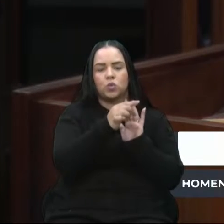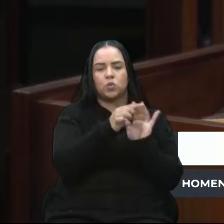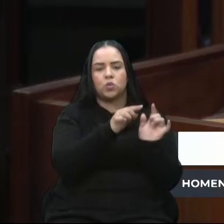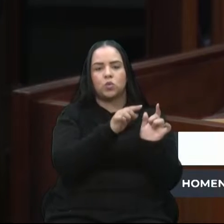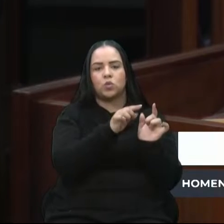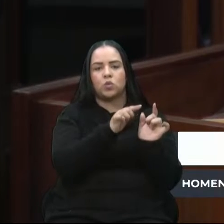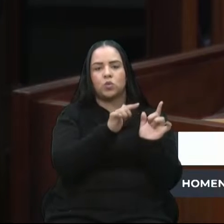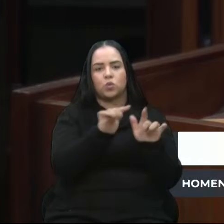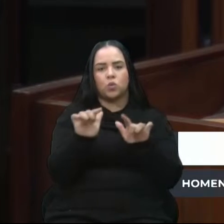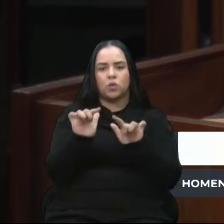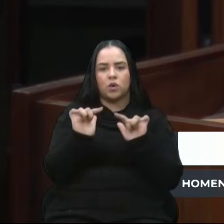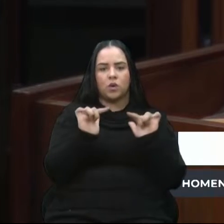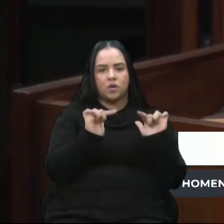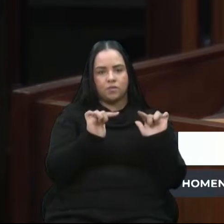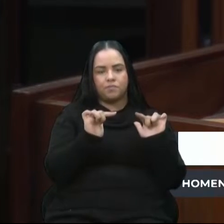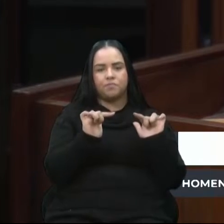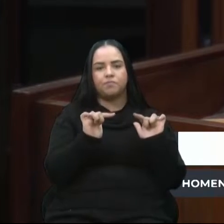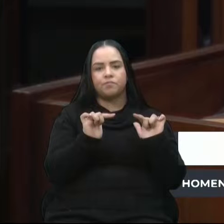cenário